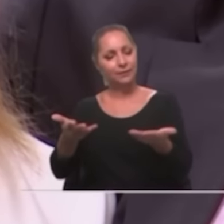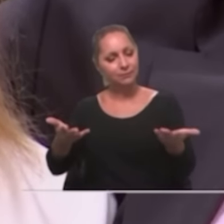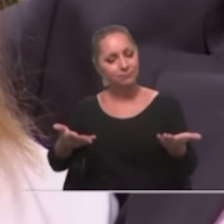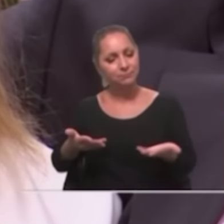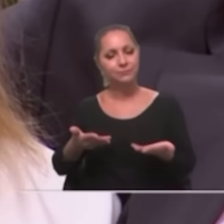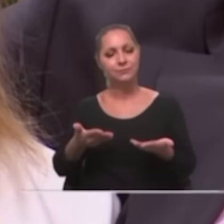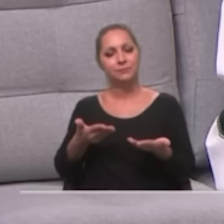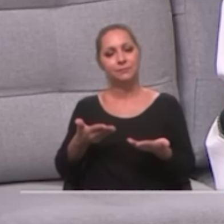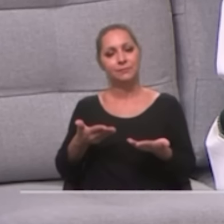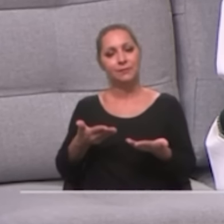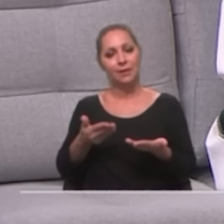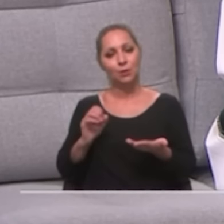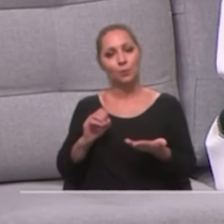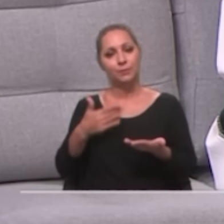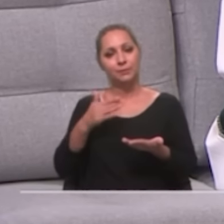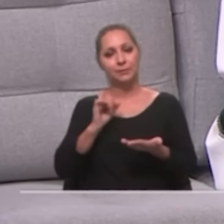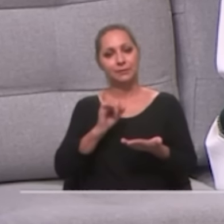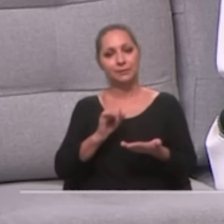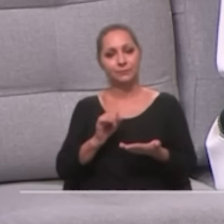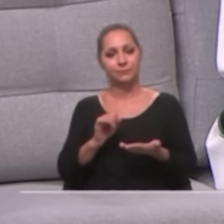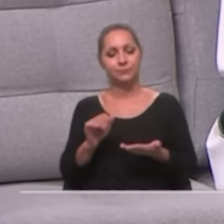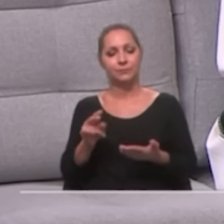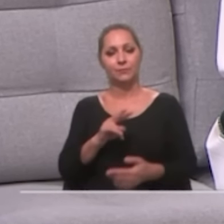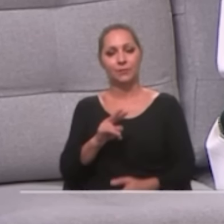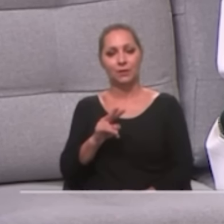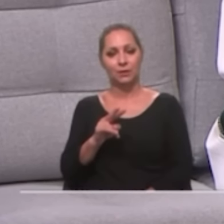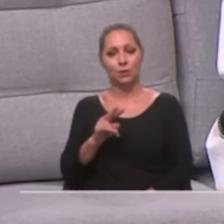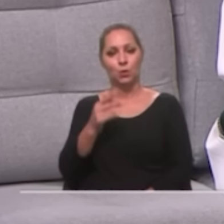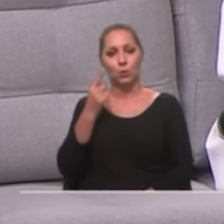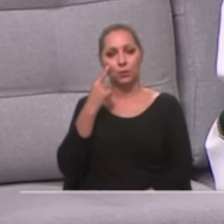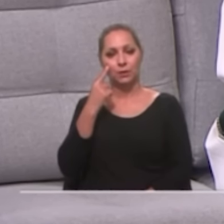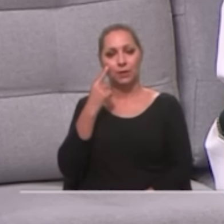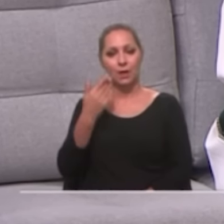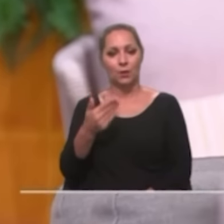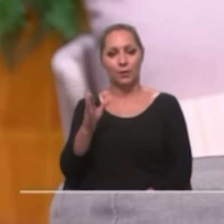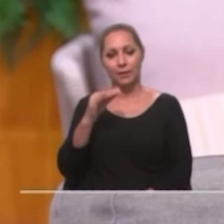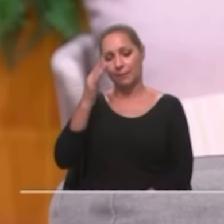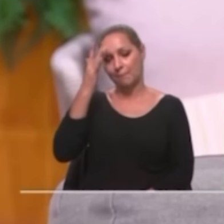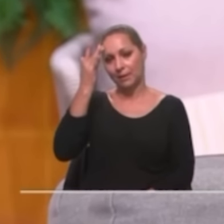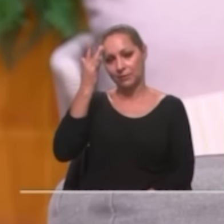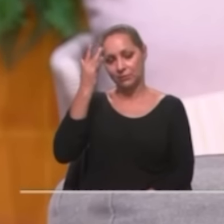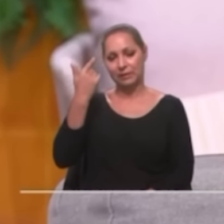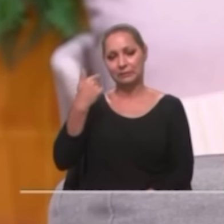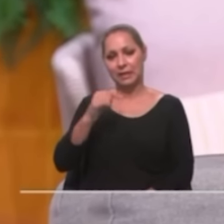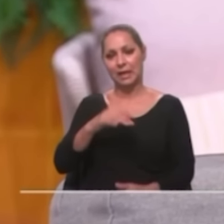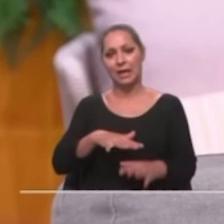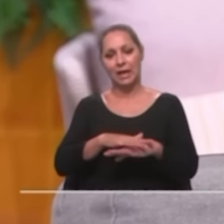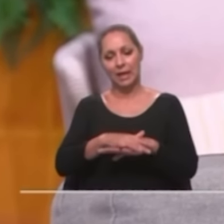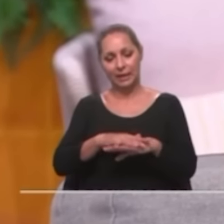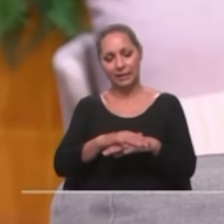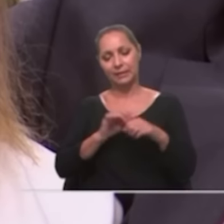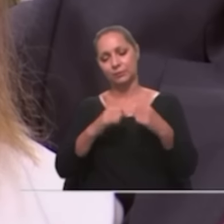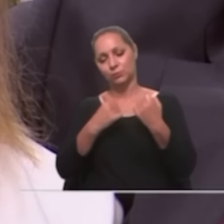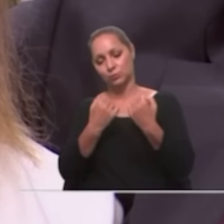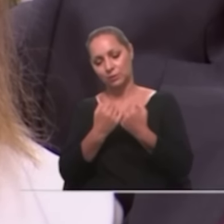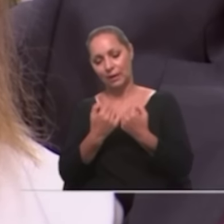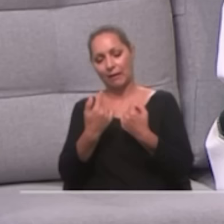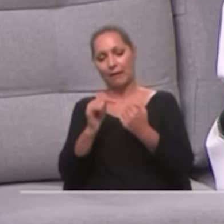essa a característica principal dele. E vocês conhecem-se numa altura, agora é tudo mais fácil, para além das redes sociais, sim, da internet.